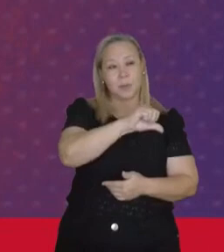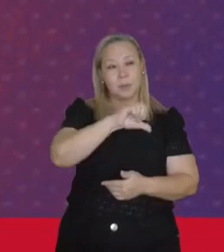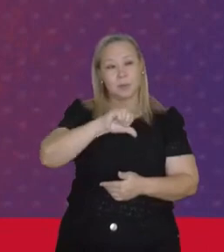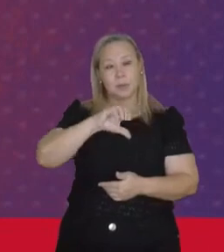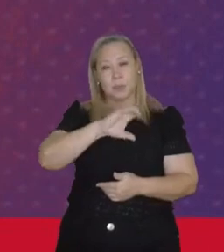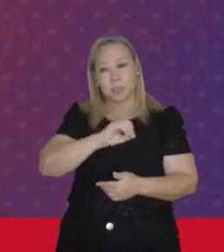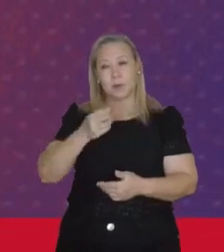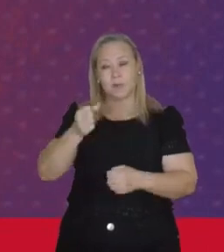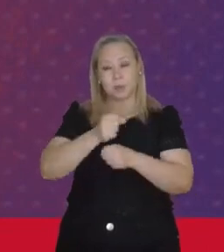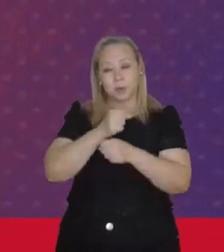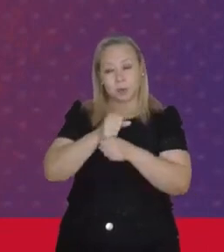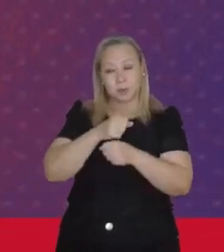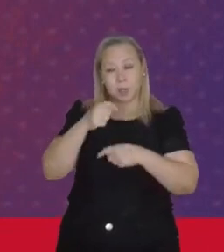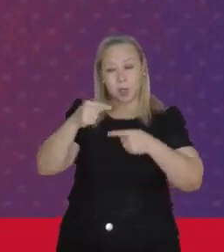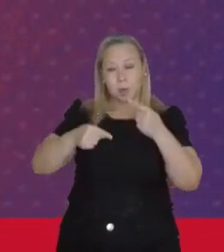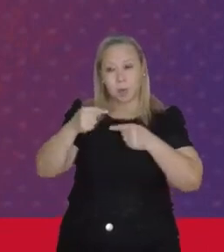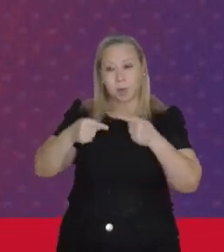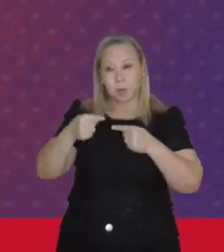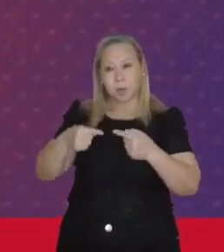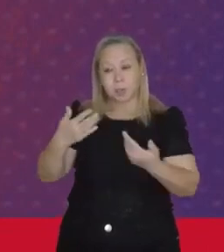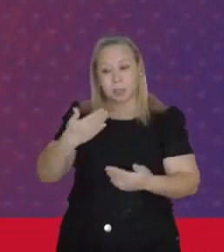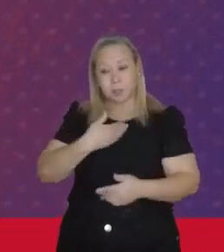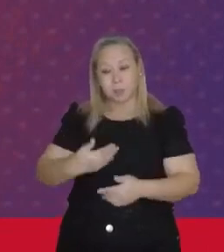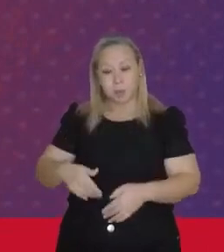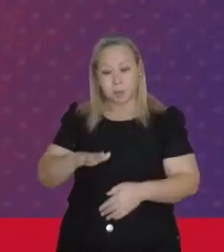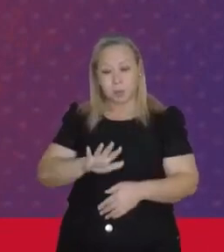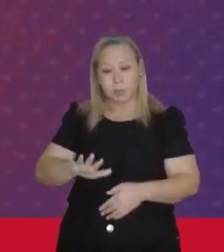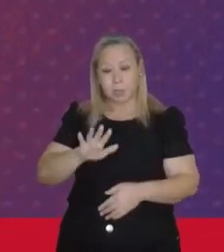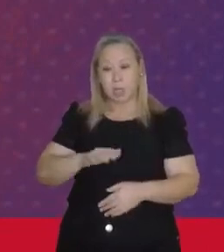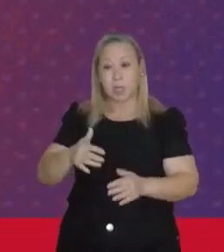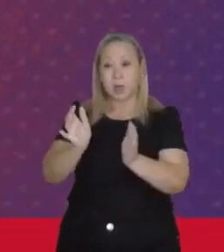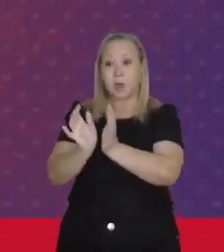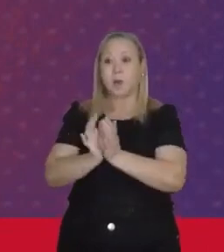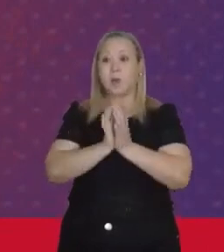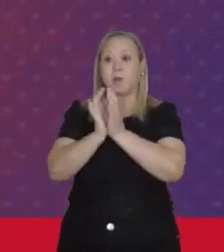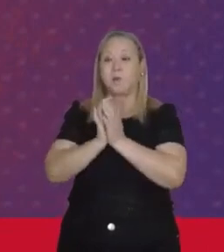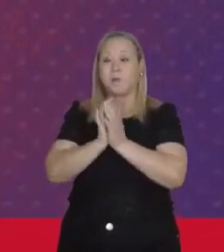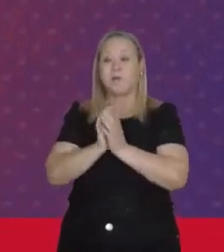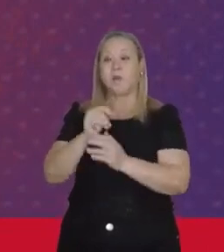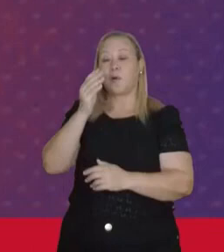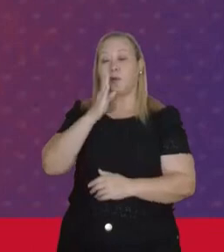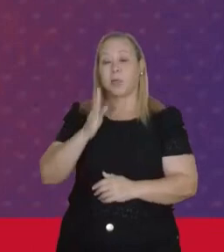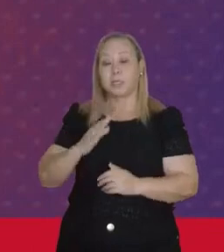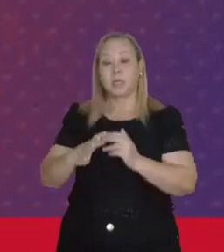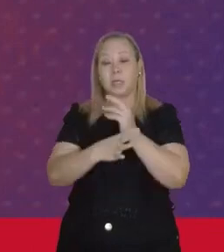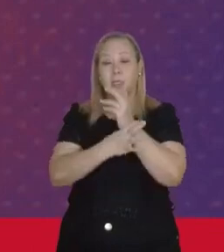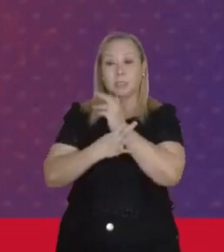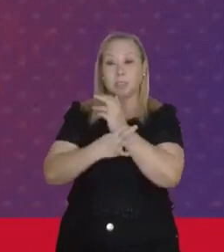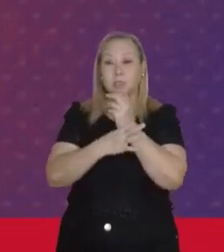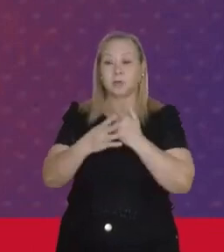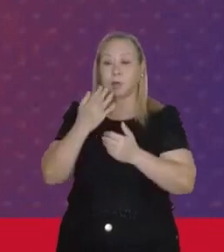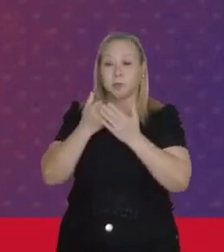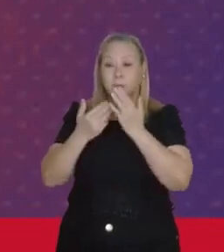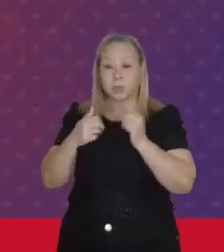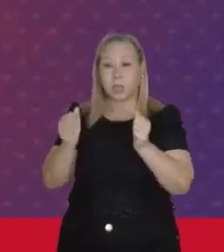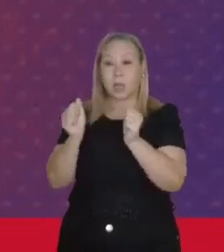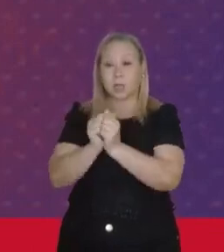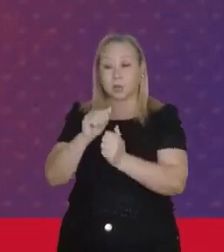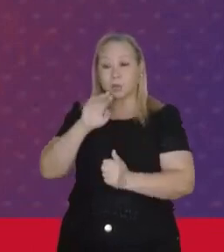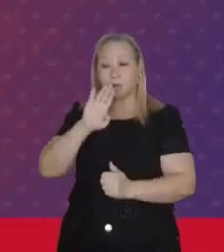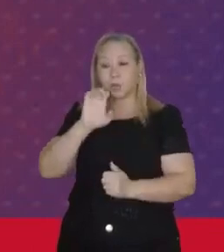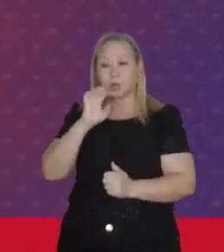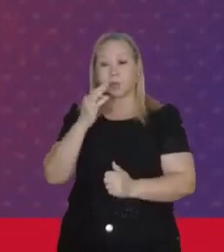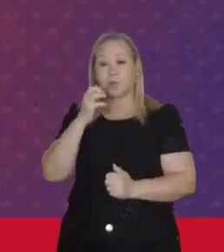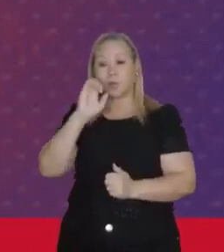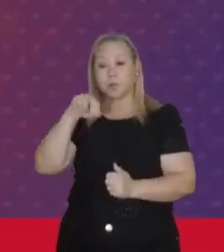políticas públicas nessa área, e também no Fórum Brasileiro de Segurança Alimentar, nos comitês de combate à fome do Betinho, e foi